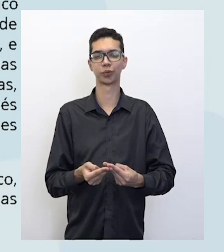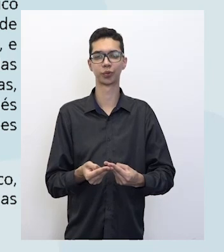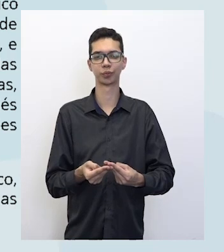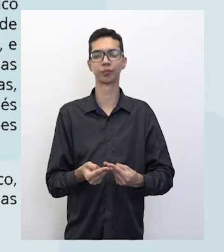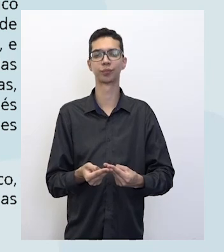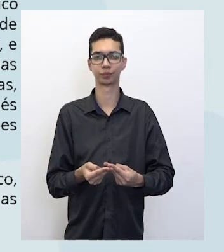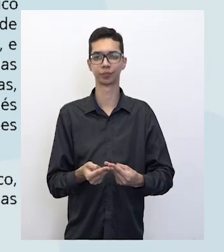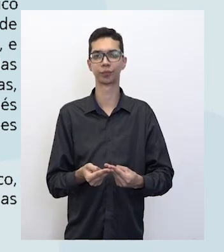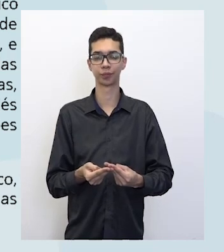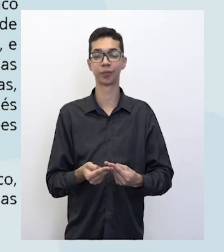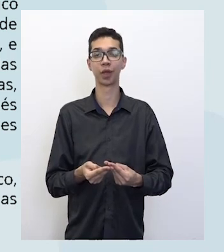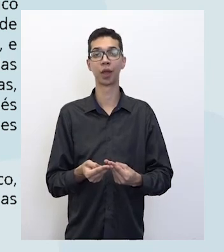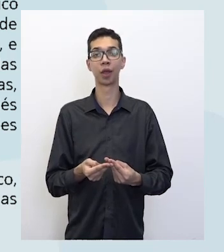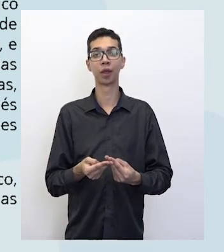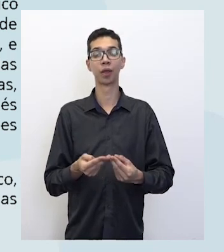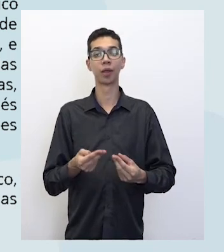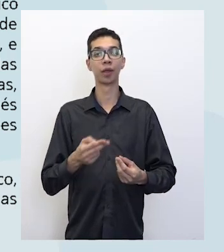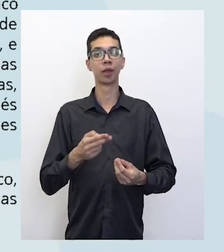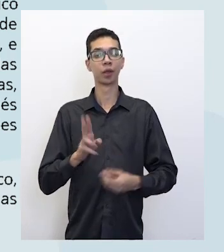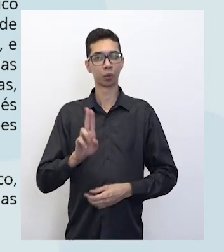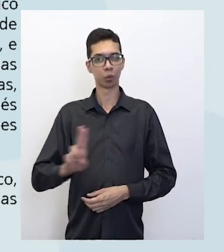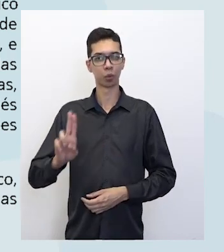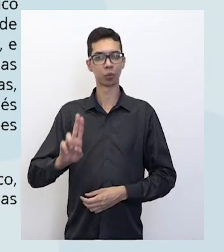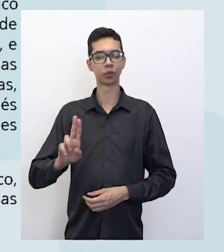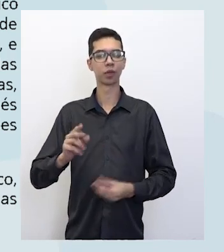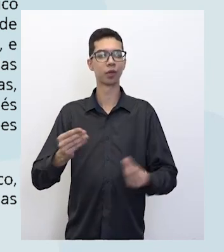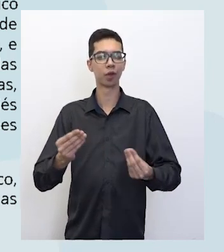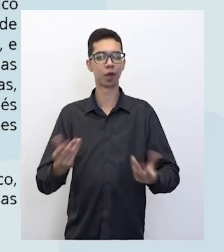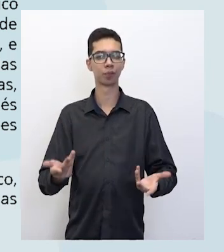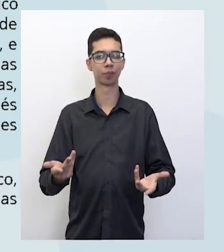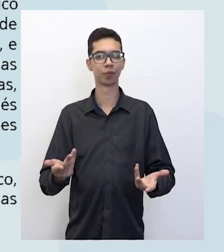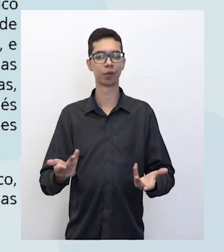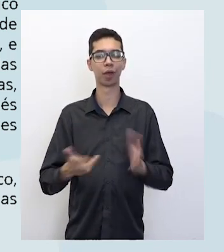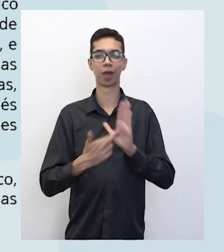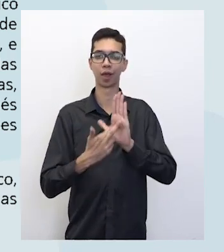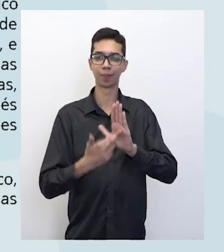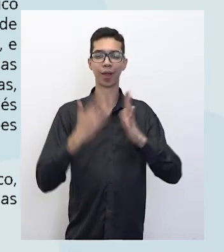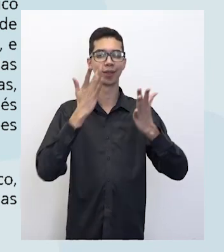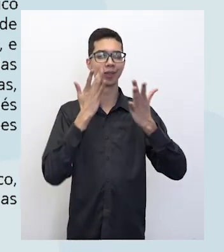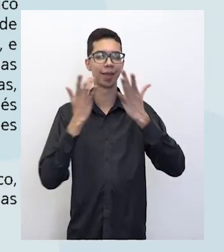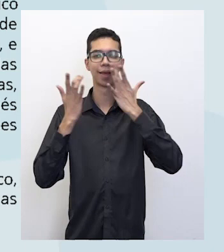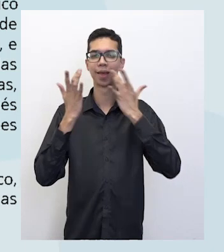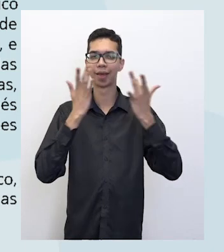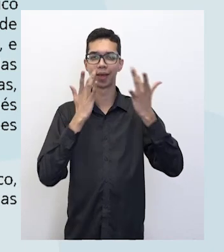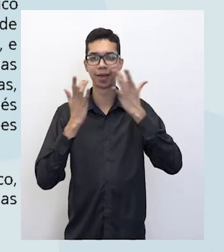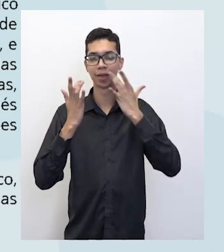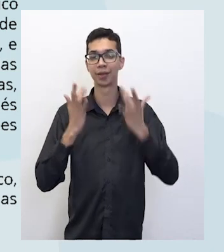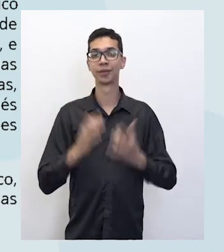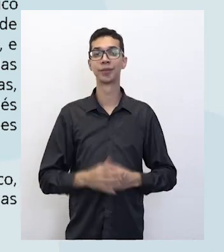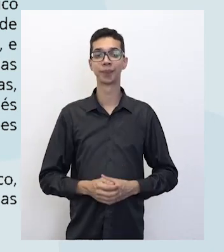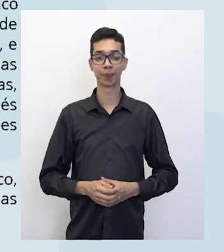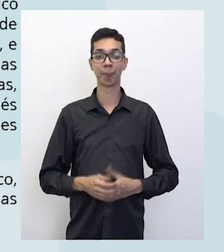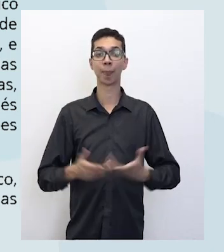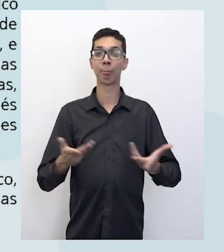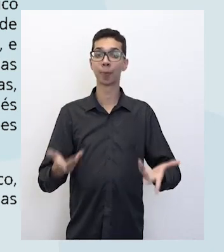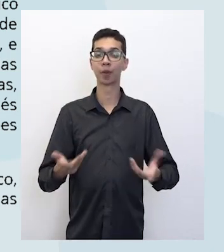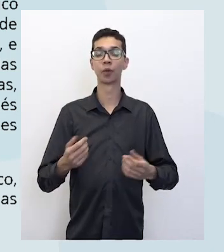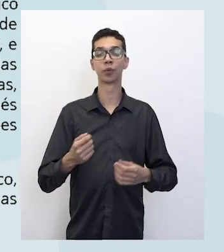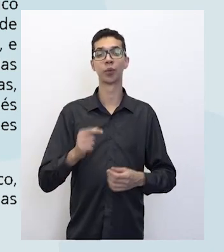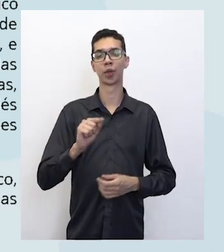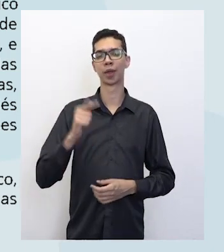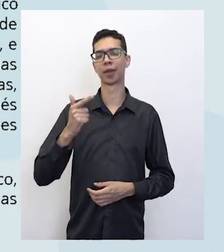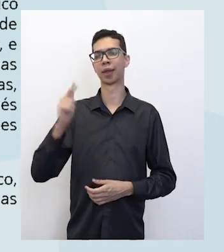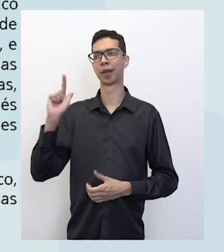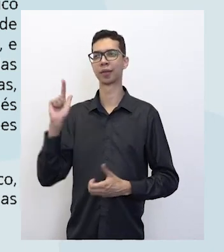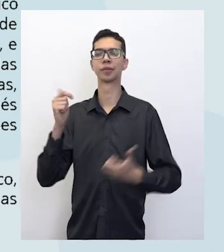para a ação dramática, para a peça. Então, aquela unidade de ação aristotélica, né, que determinava que todo